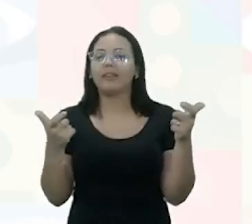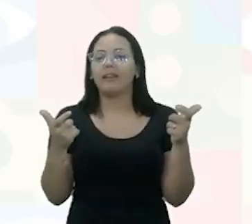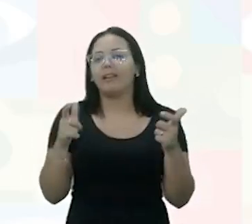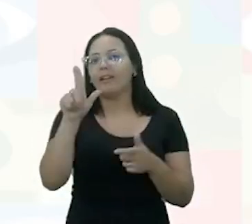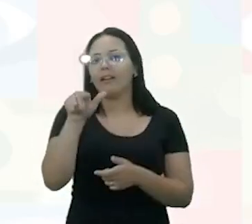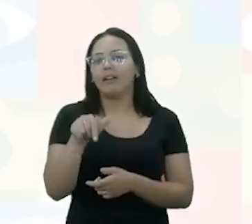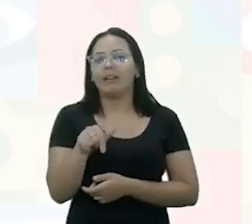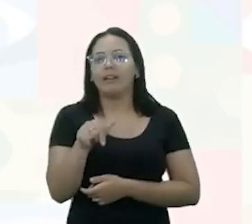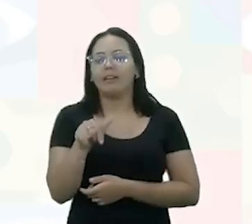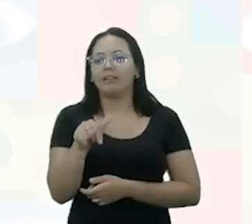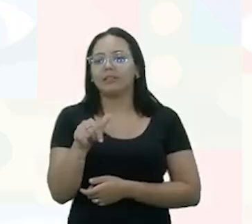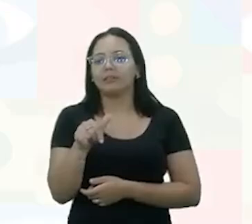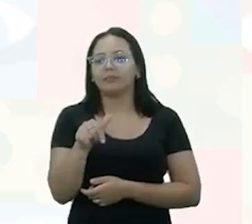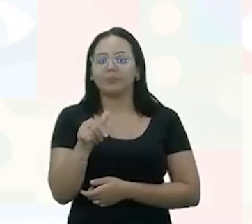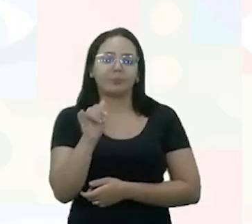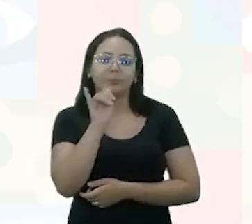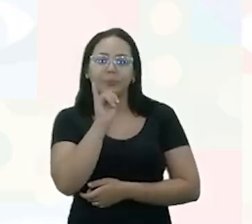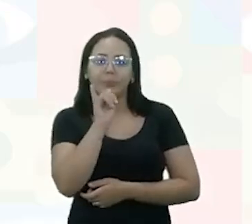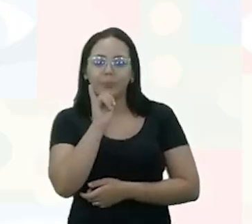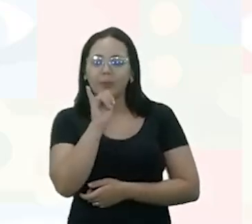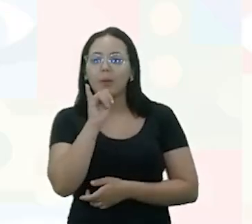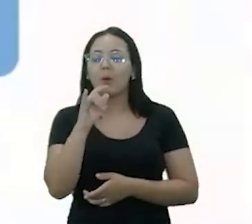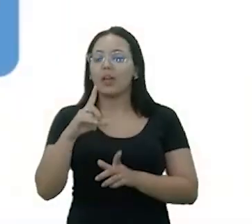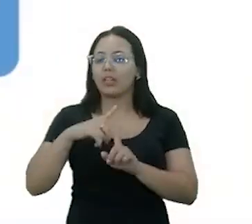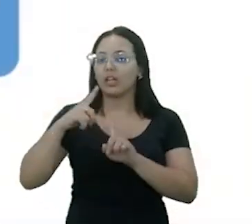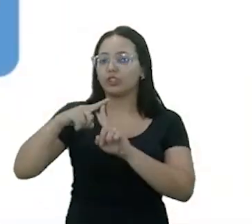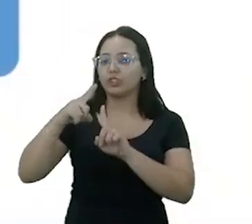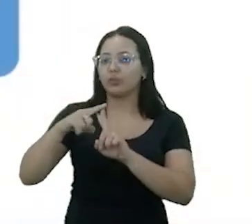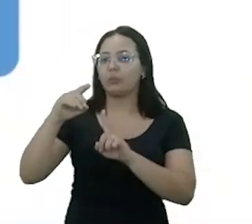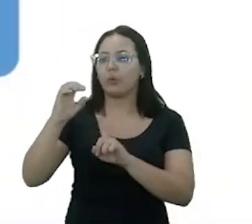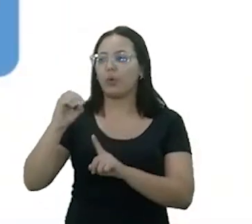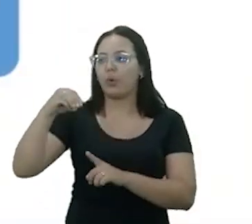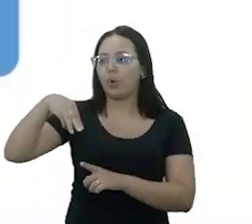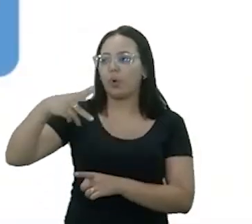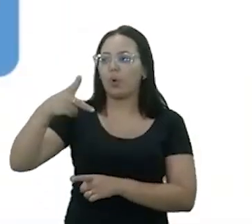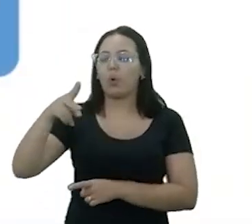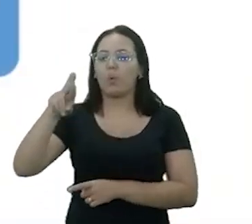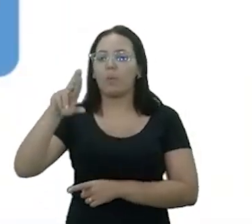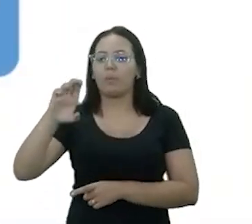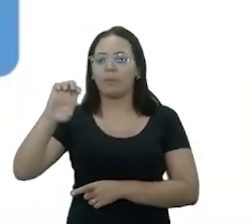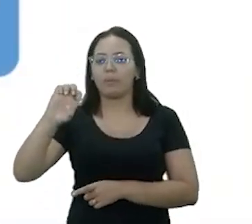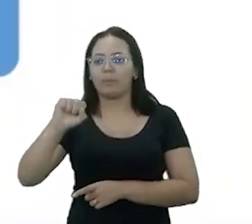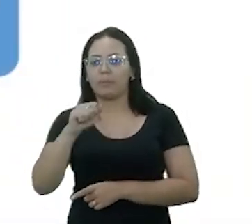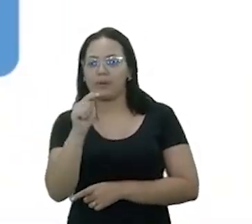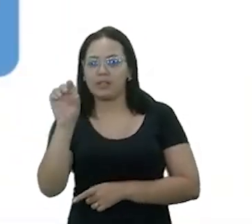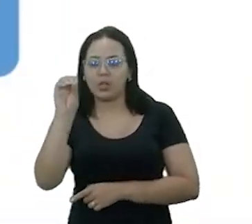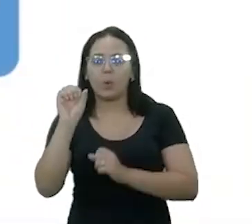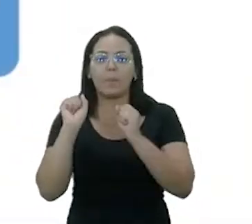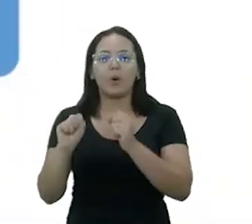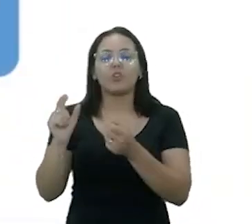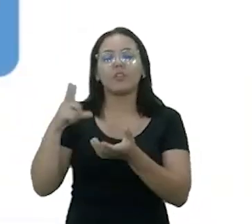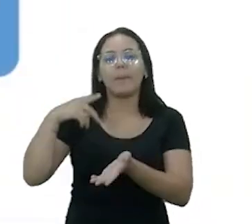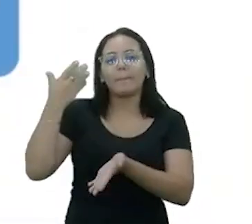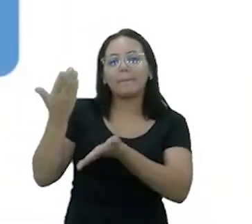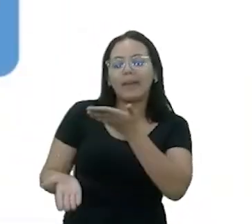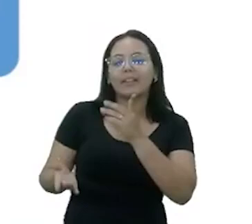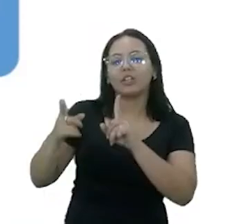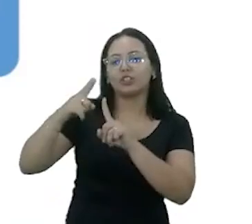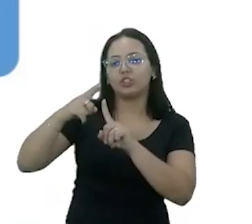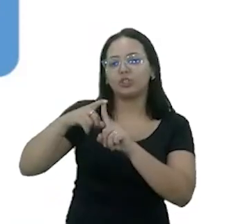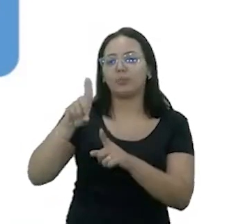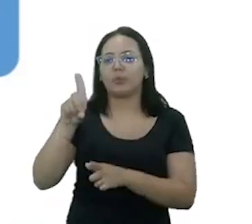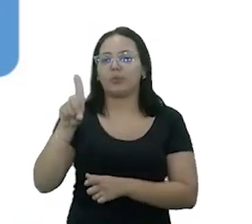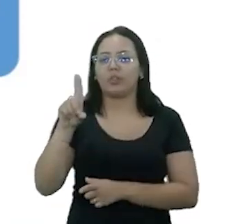aqueles que têm uma compressão no tipo loss, ela não vai ter uma perda de dados. Isso significa como